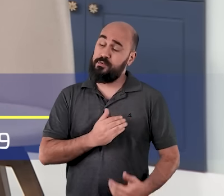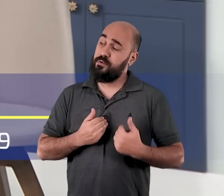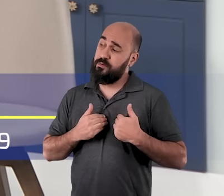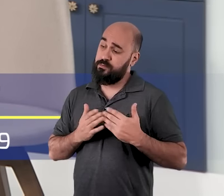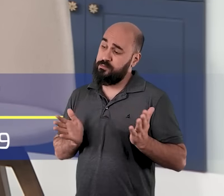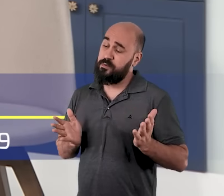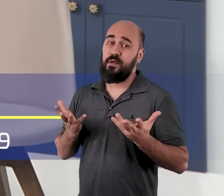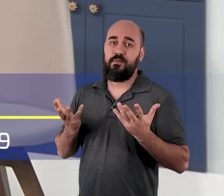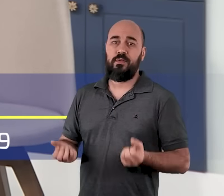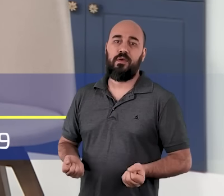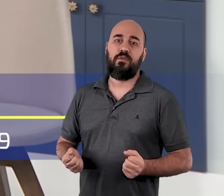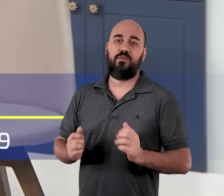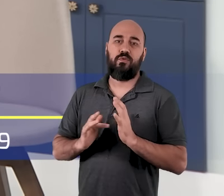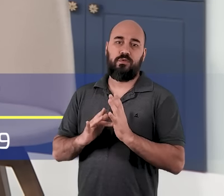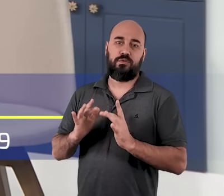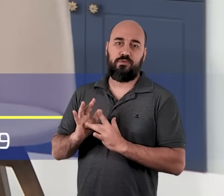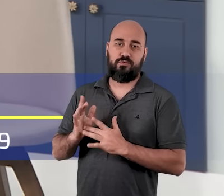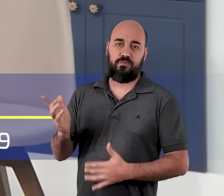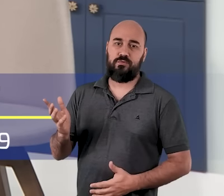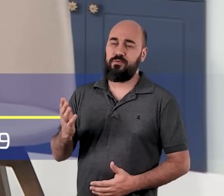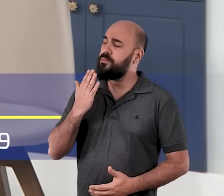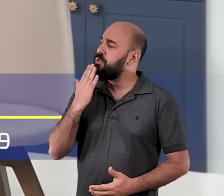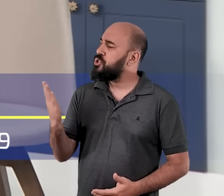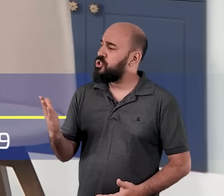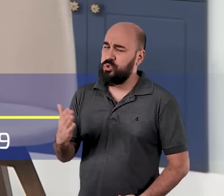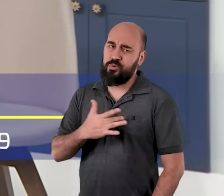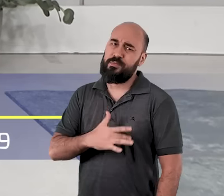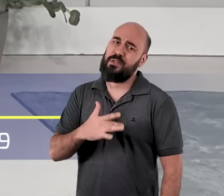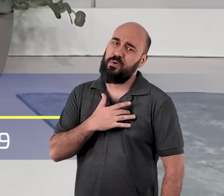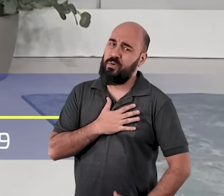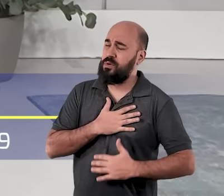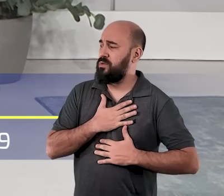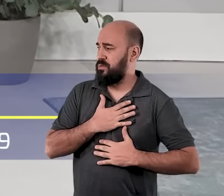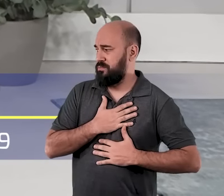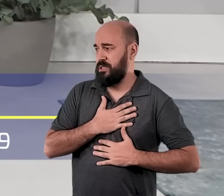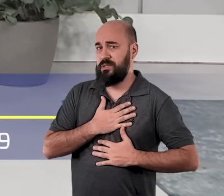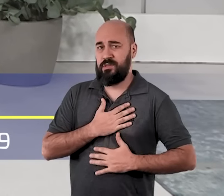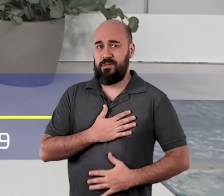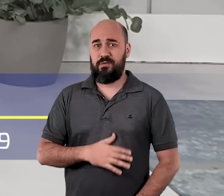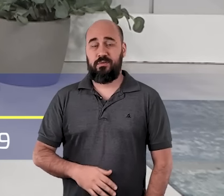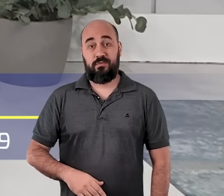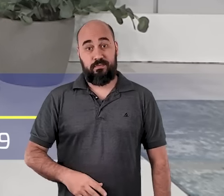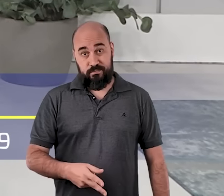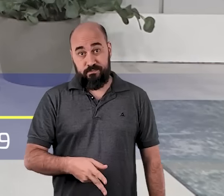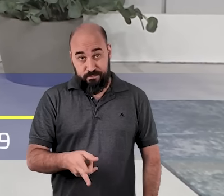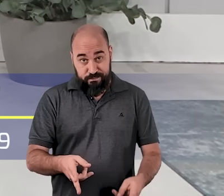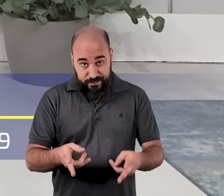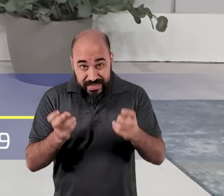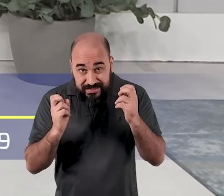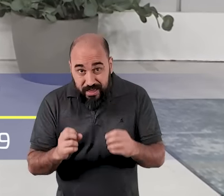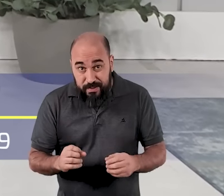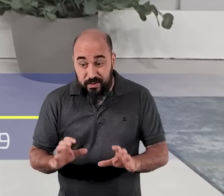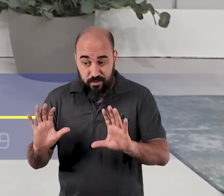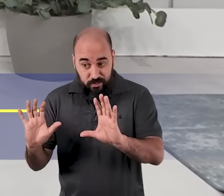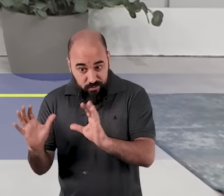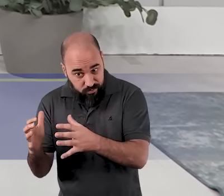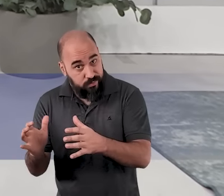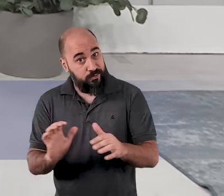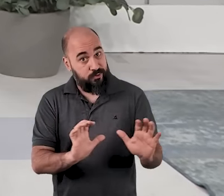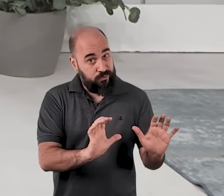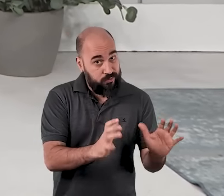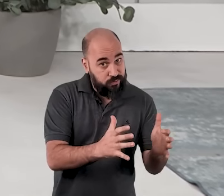para Deus e ele clamou pela misericórdia do Senhor. Você percebe? Eu posso dizer que esses dois